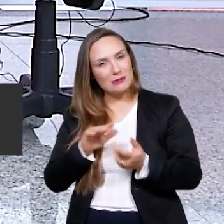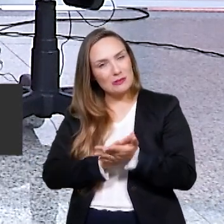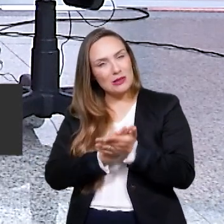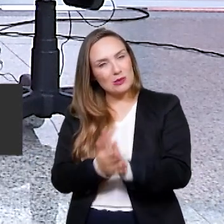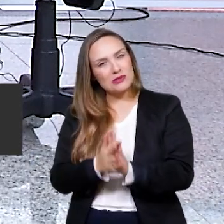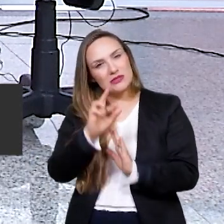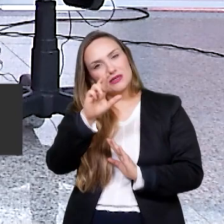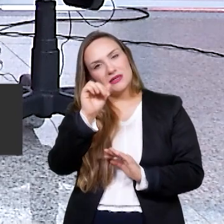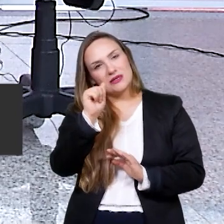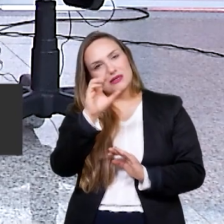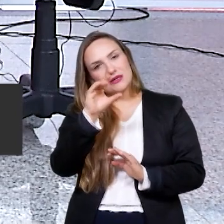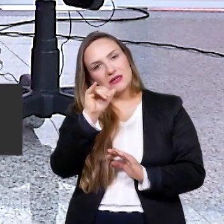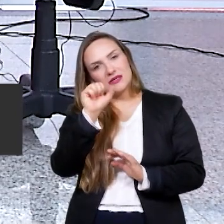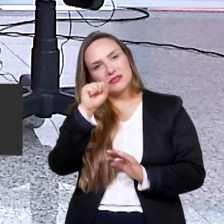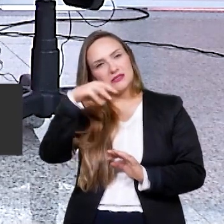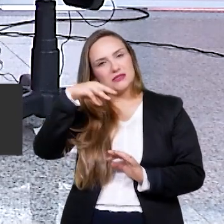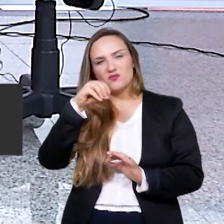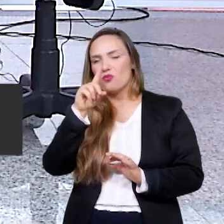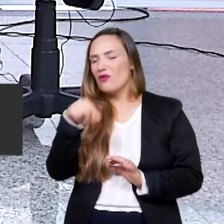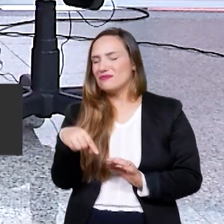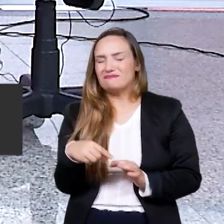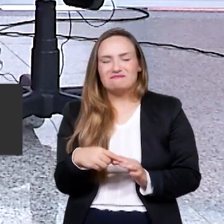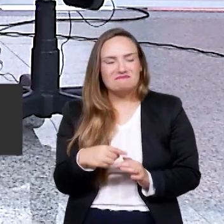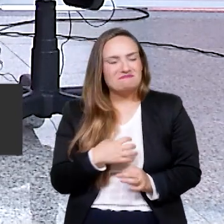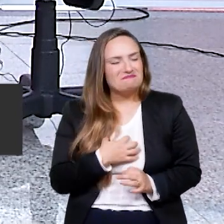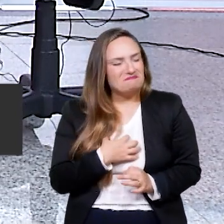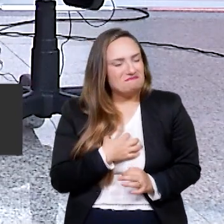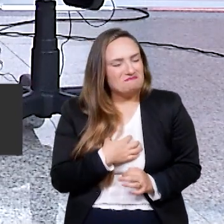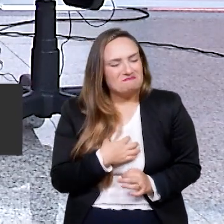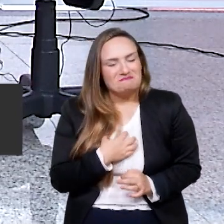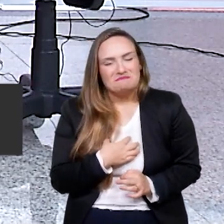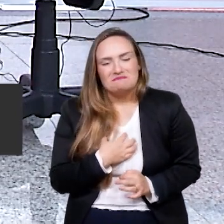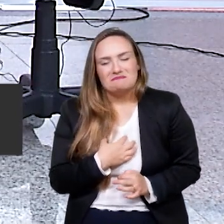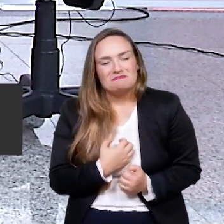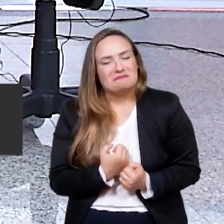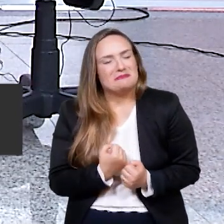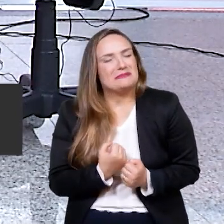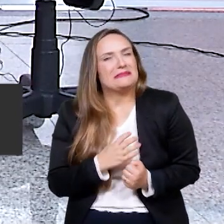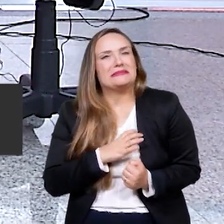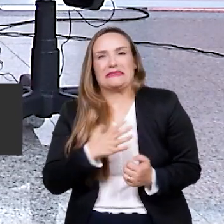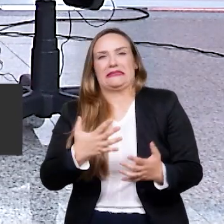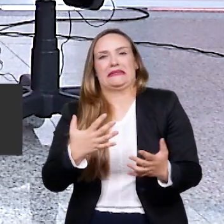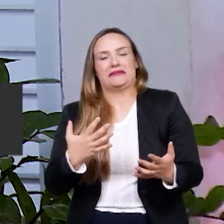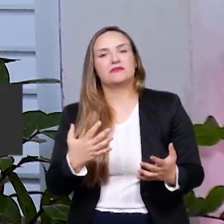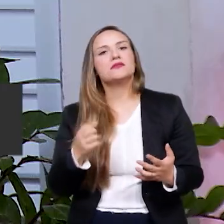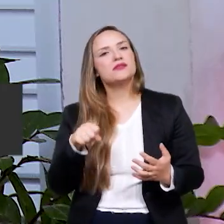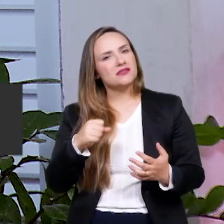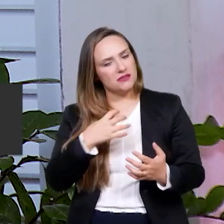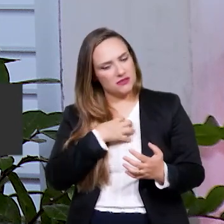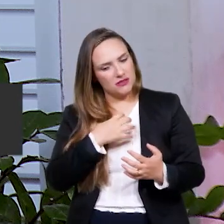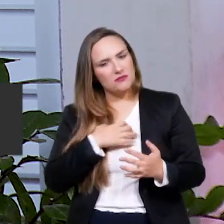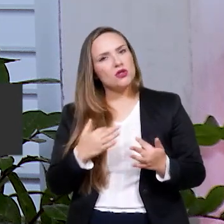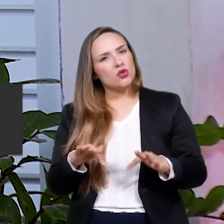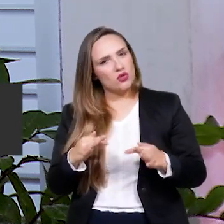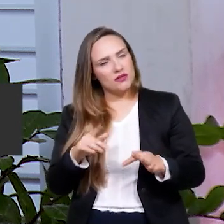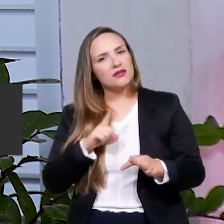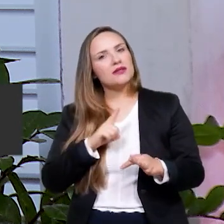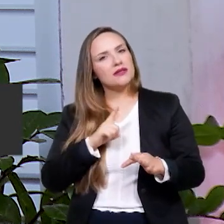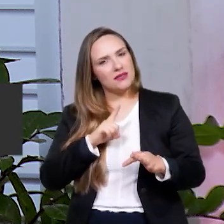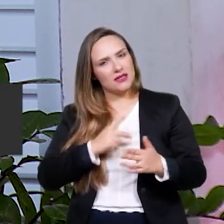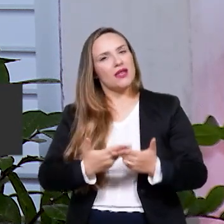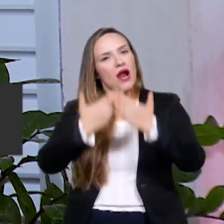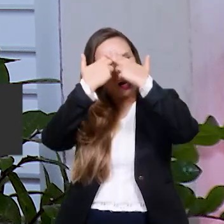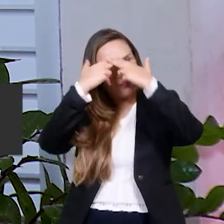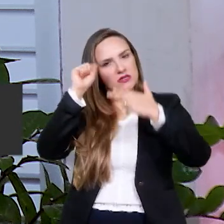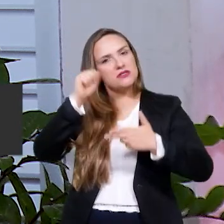o racismo, porque o racismo é podre, é nefasto. É uma coisa assim absurda. Causa dor, né? Dor, tudo,